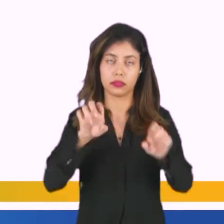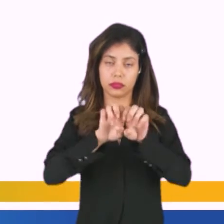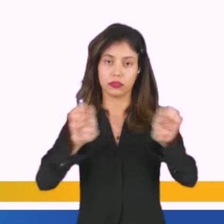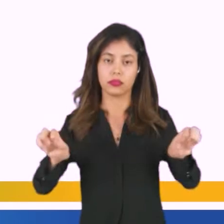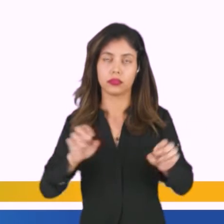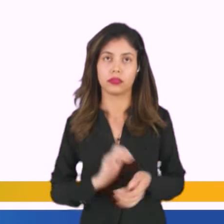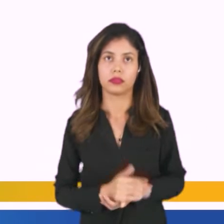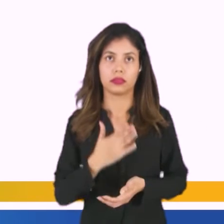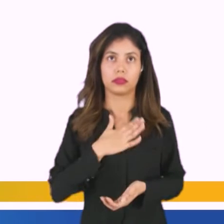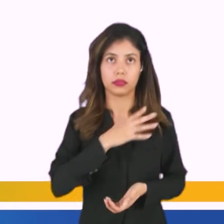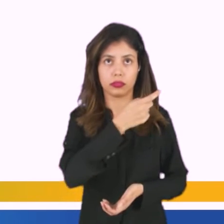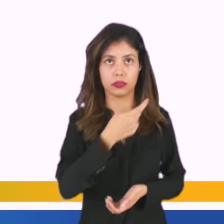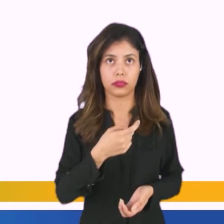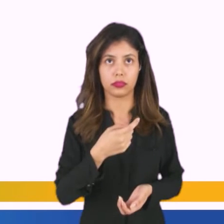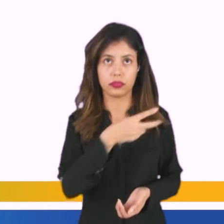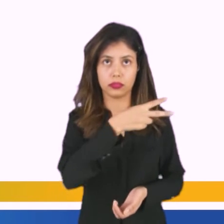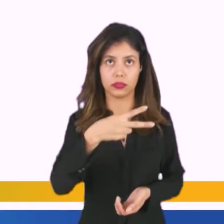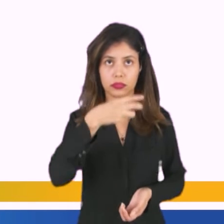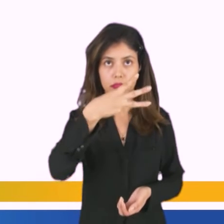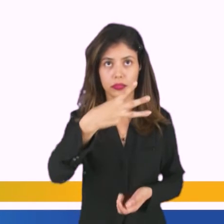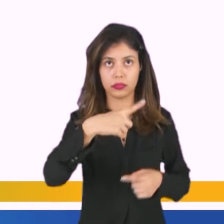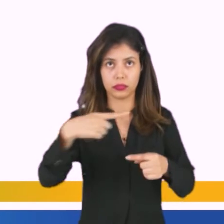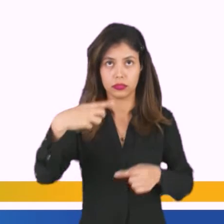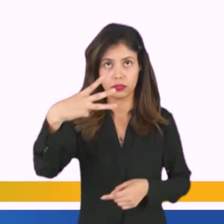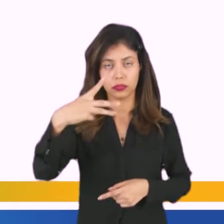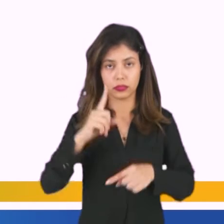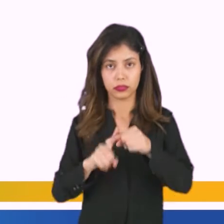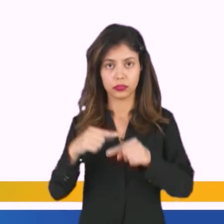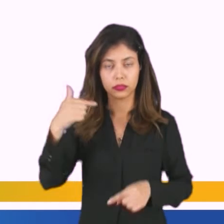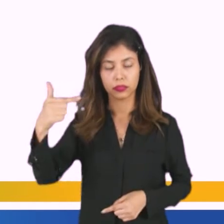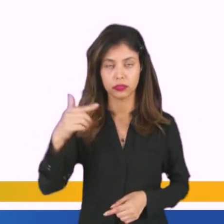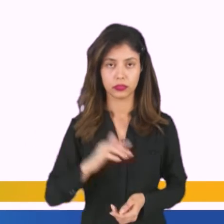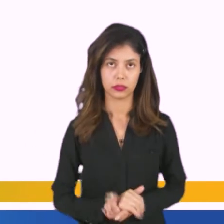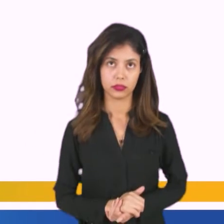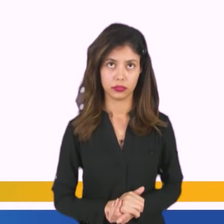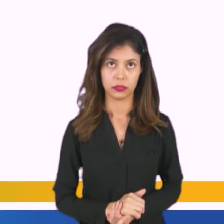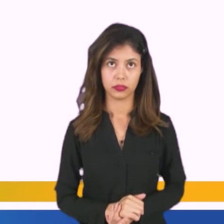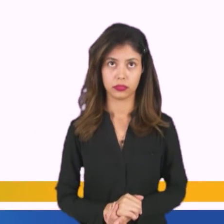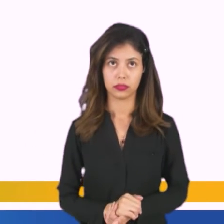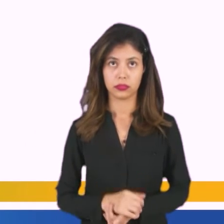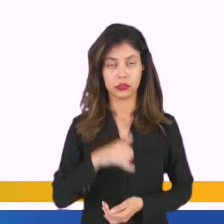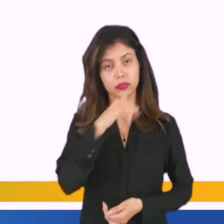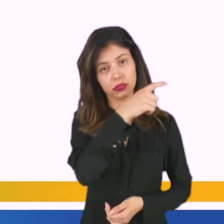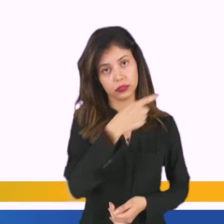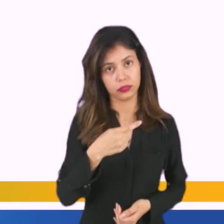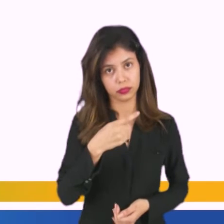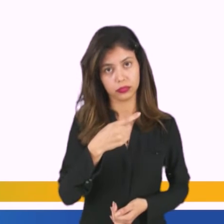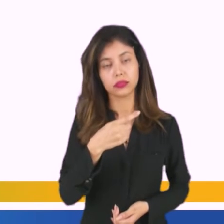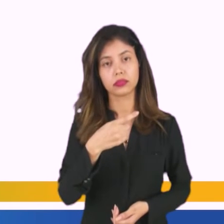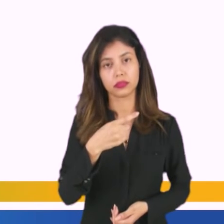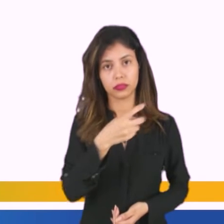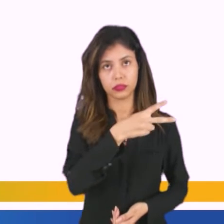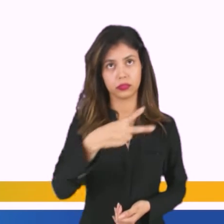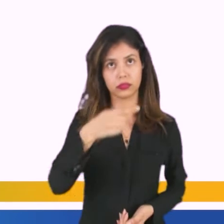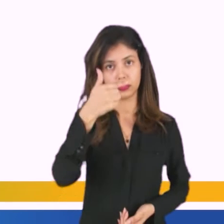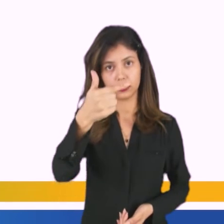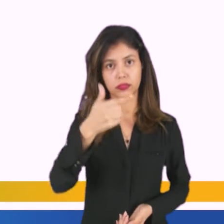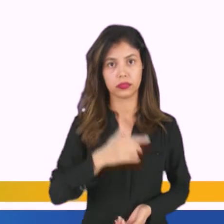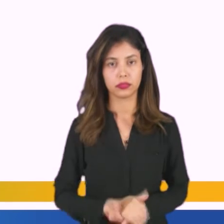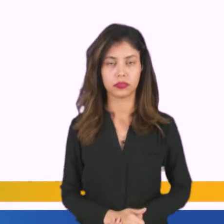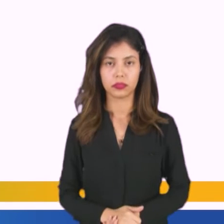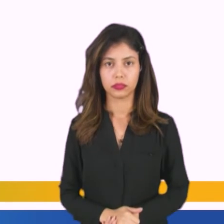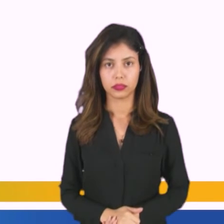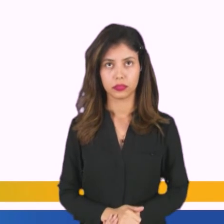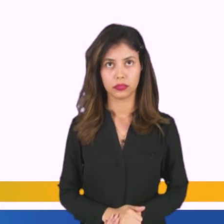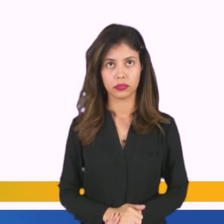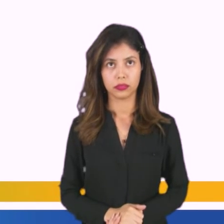sentença matemática, que o meu x é igual a 3 menos 3, mais 2. Isso implica dizer que o meu x é